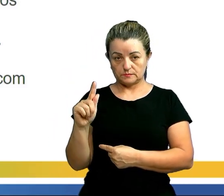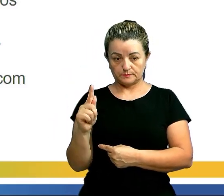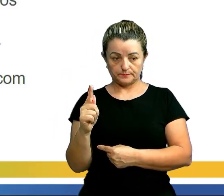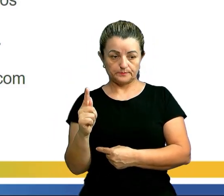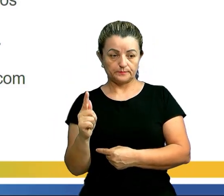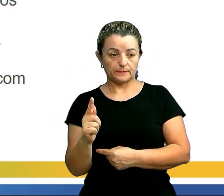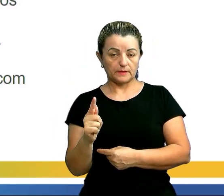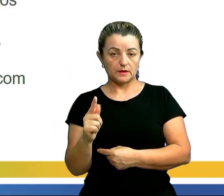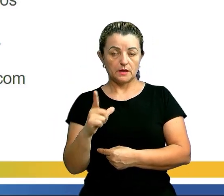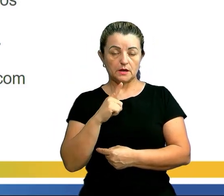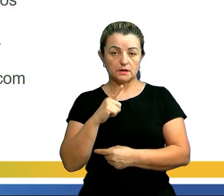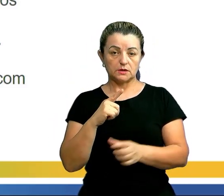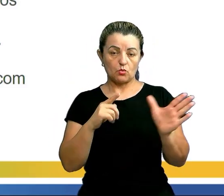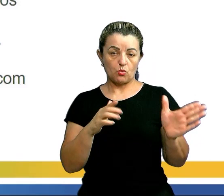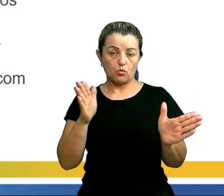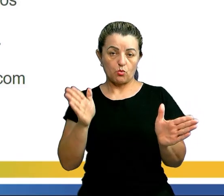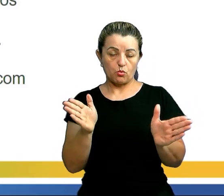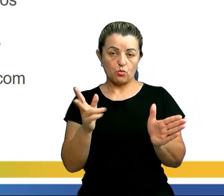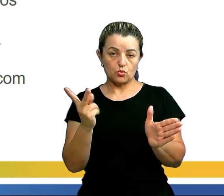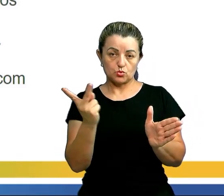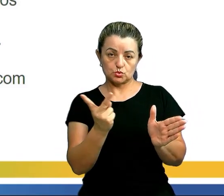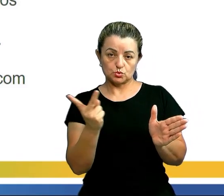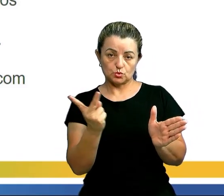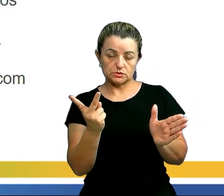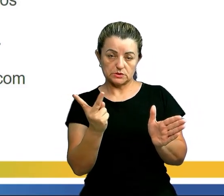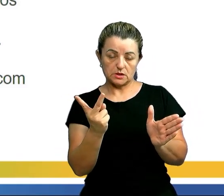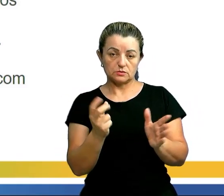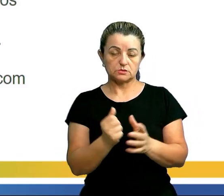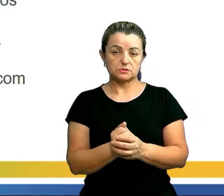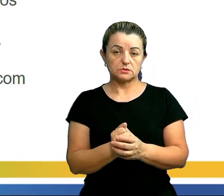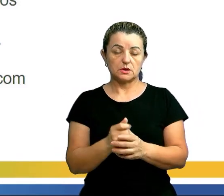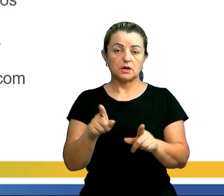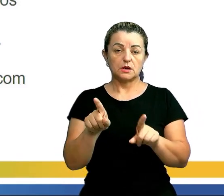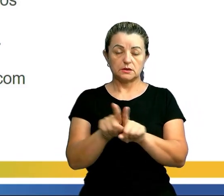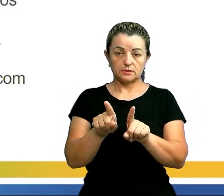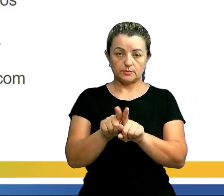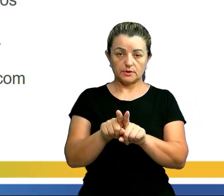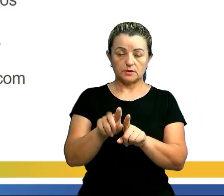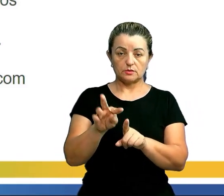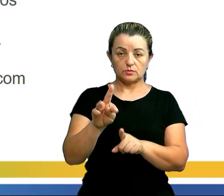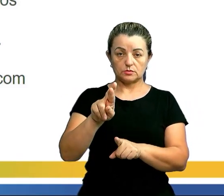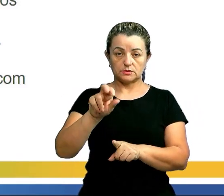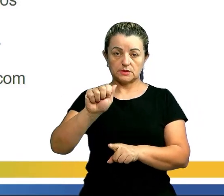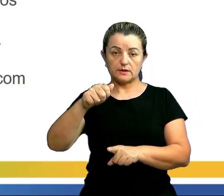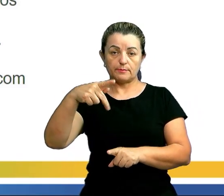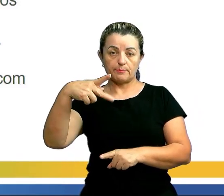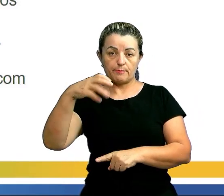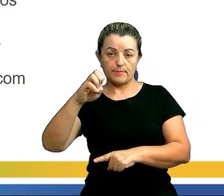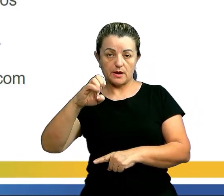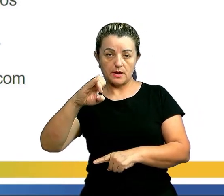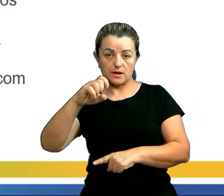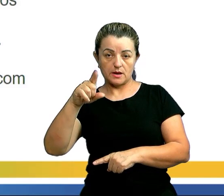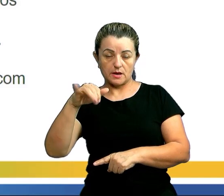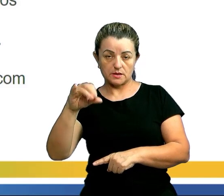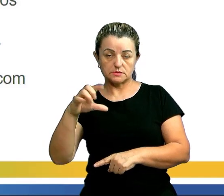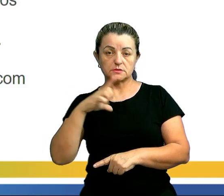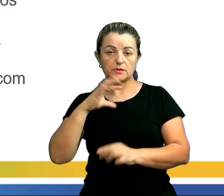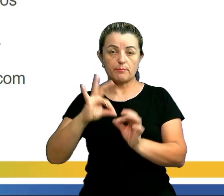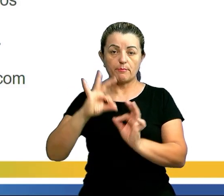onde dois lados não paralelos e possuem a mesma medida, e o trapézio escaleno, todos os lados apresentam